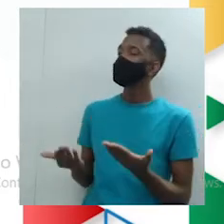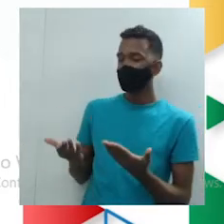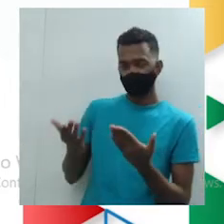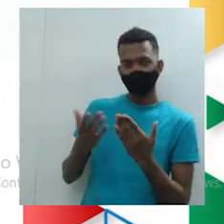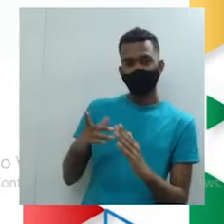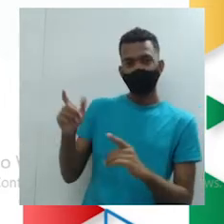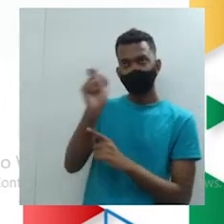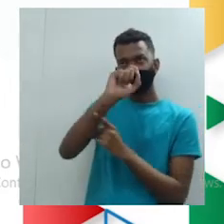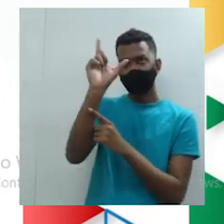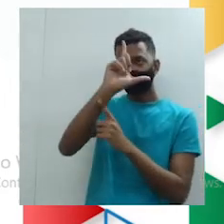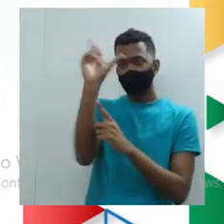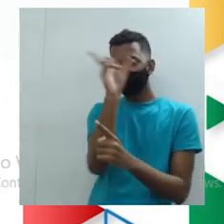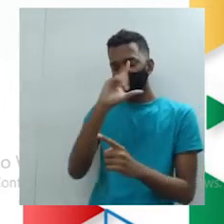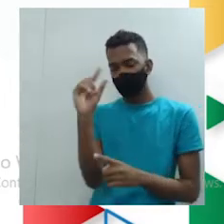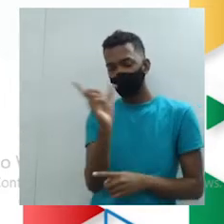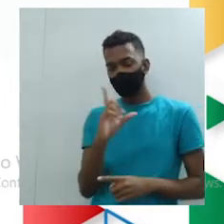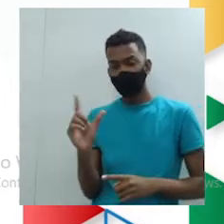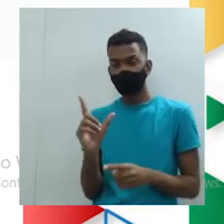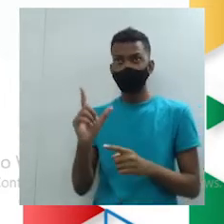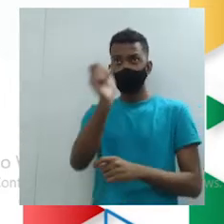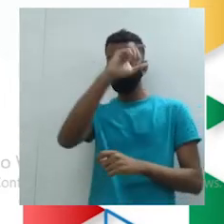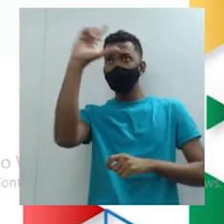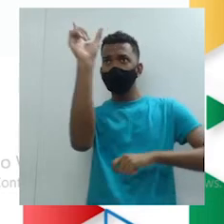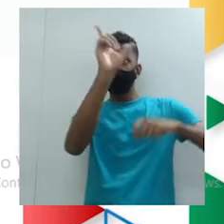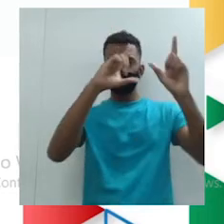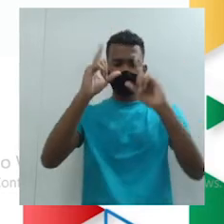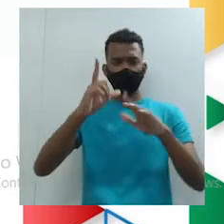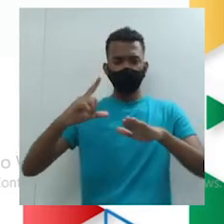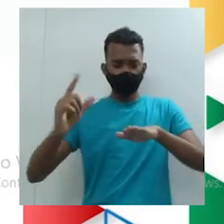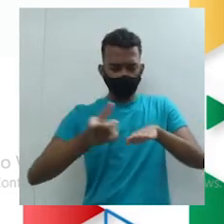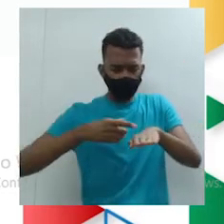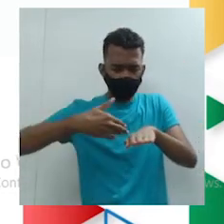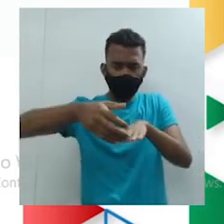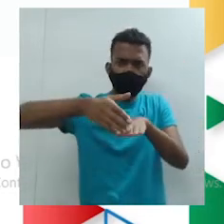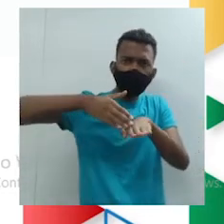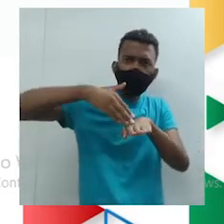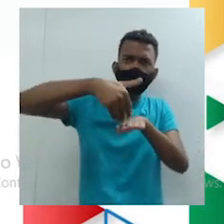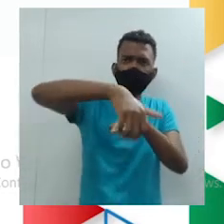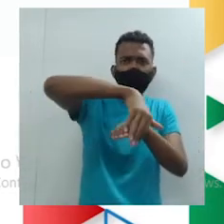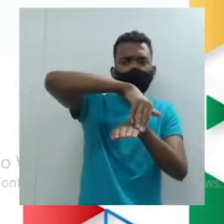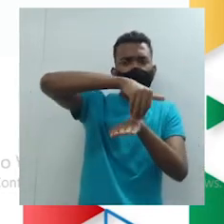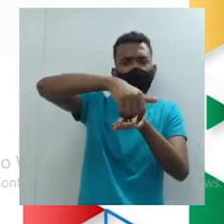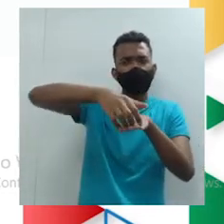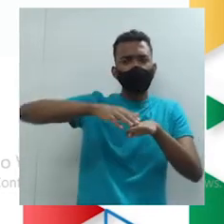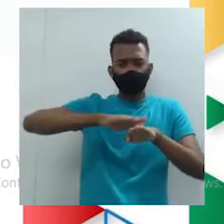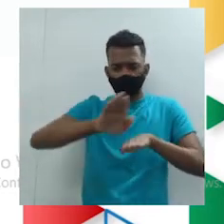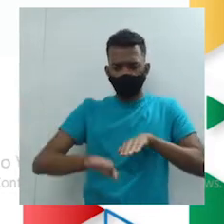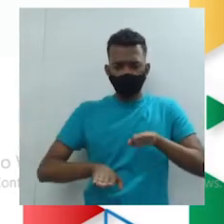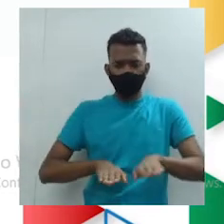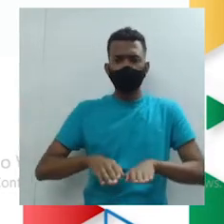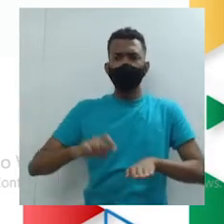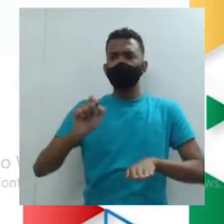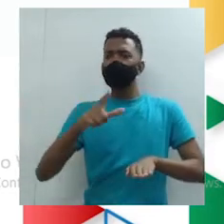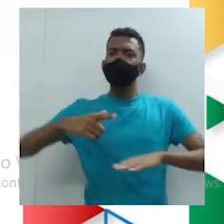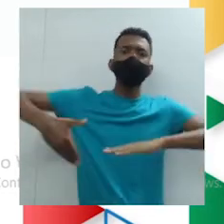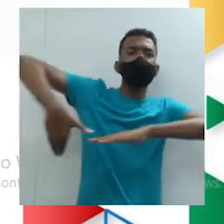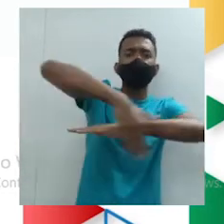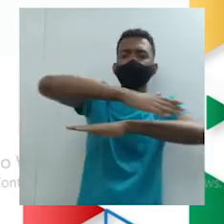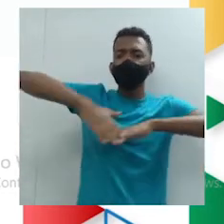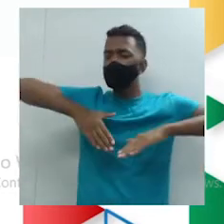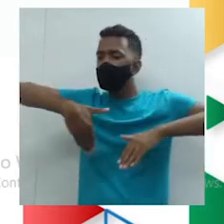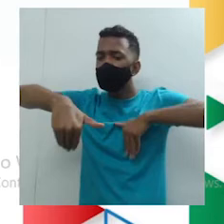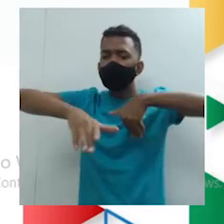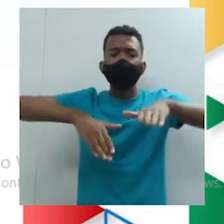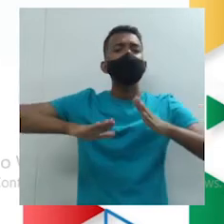Desmantelo Azul. Então pintei de azul os meus sapatos, por não poder de azul pintar as ruas.